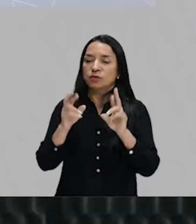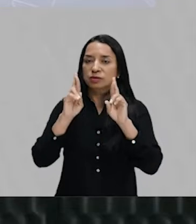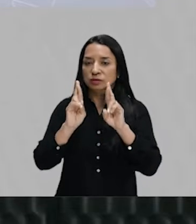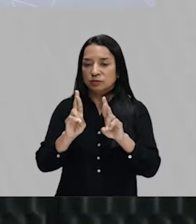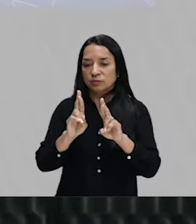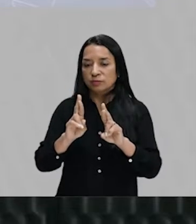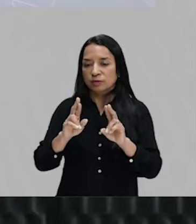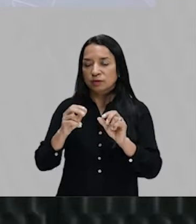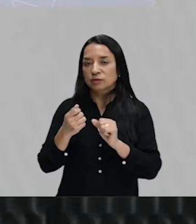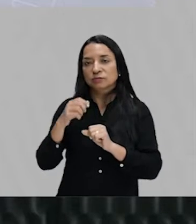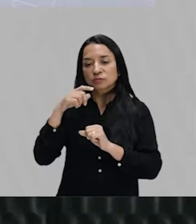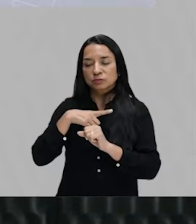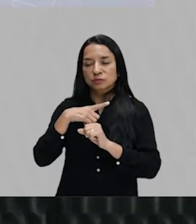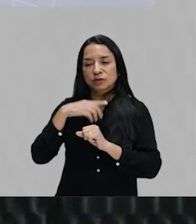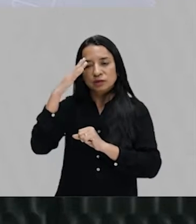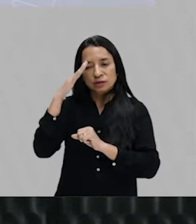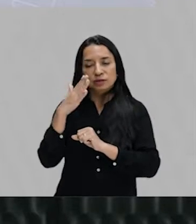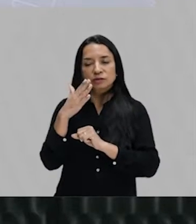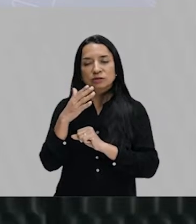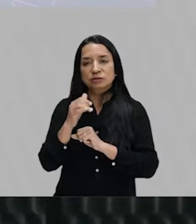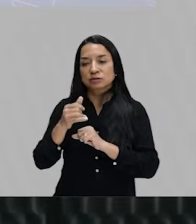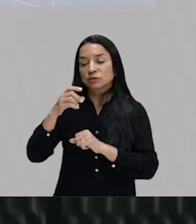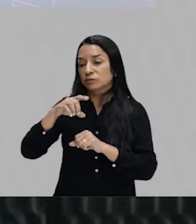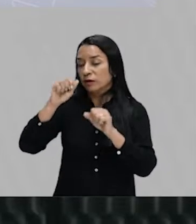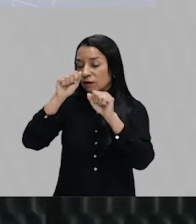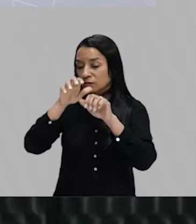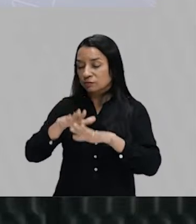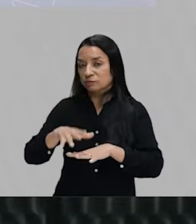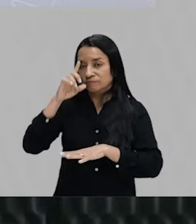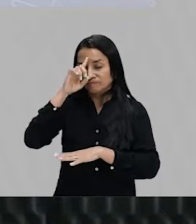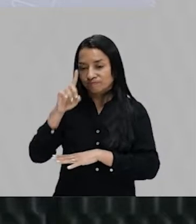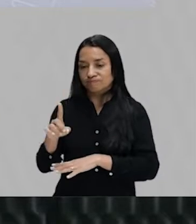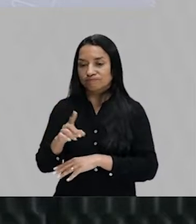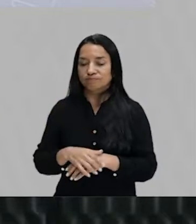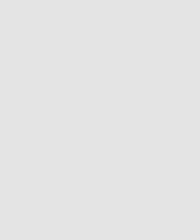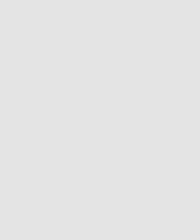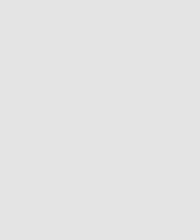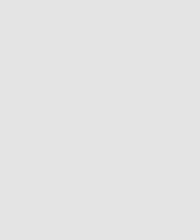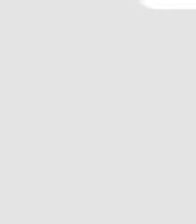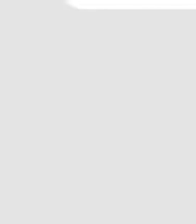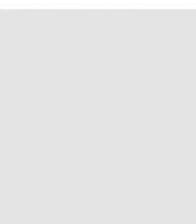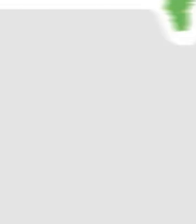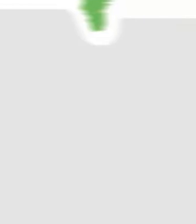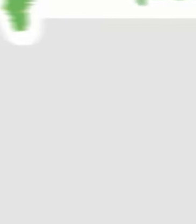você tenha compreendido fiquem com Deus e até a próxima aula beijão para você tchau tchau tchau